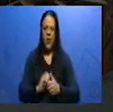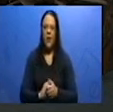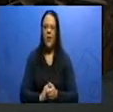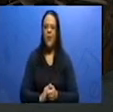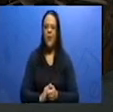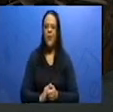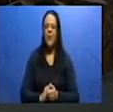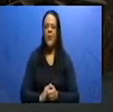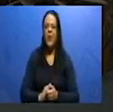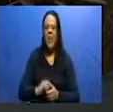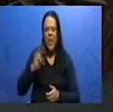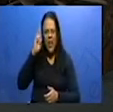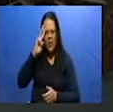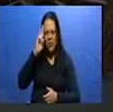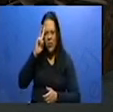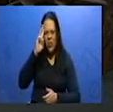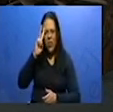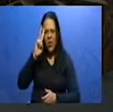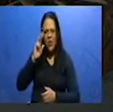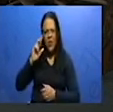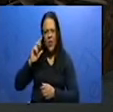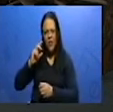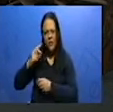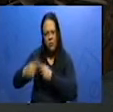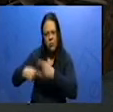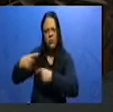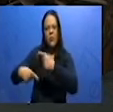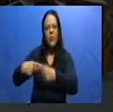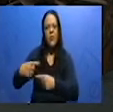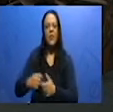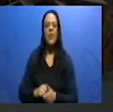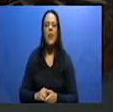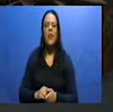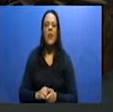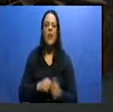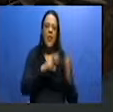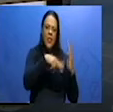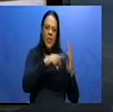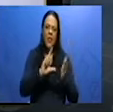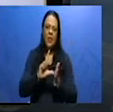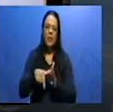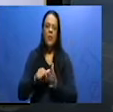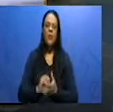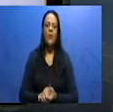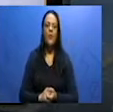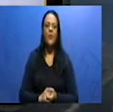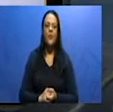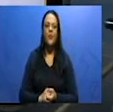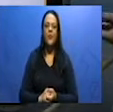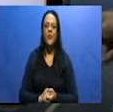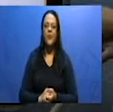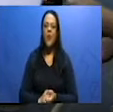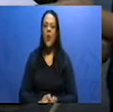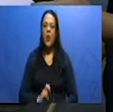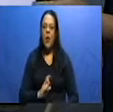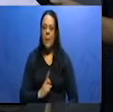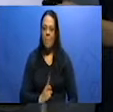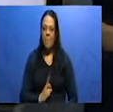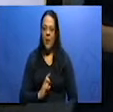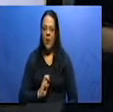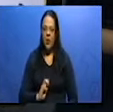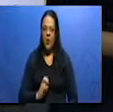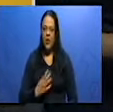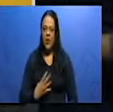quiser saber mais, tem que ler mais. Mas, enfim, em 1549 chegaram os jesuítas aqui